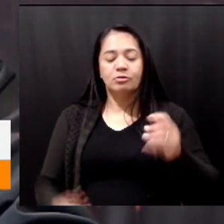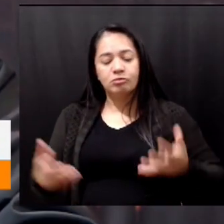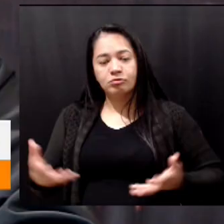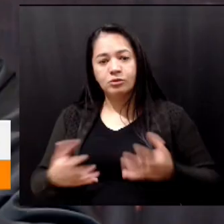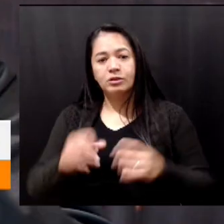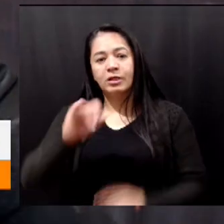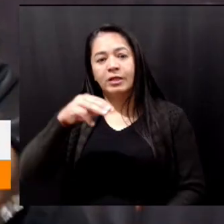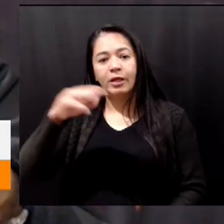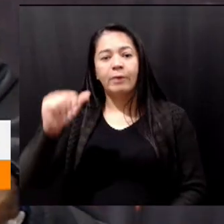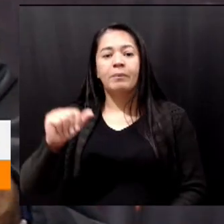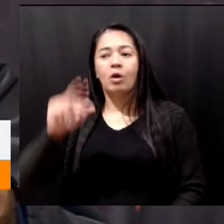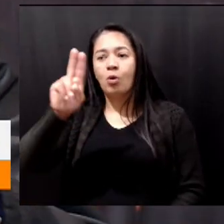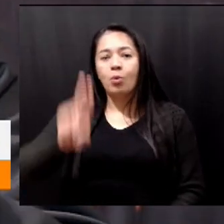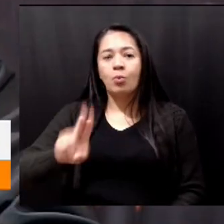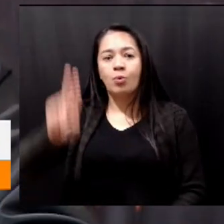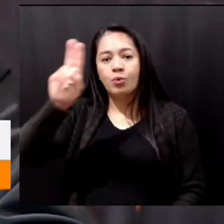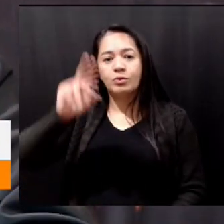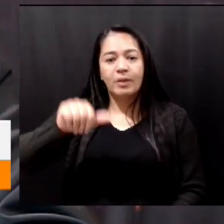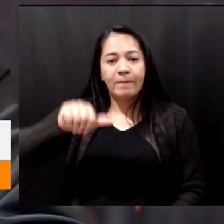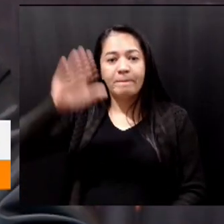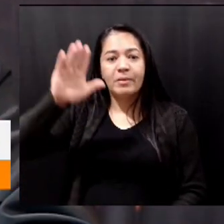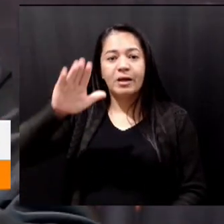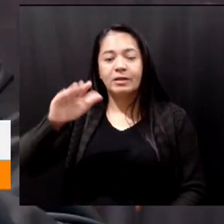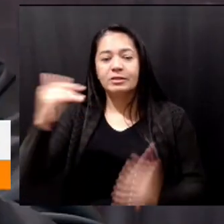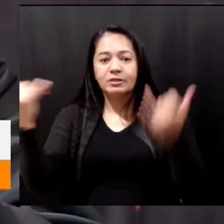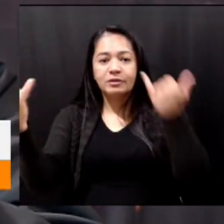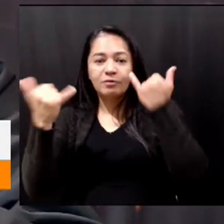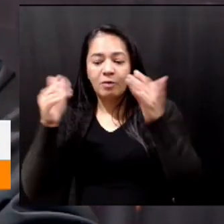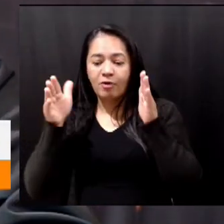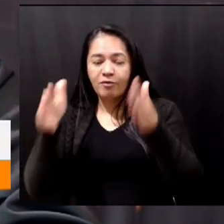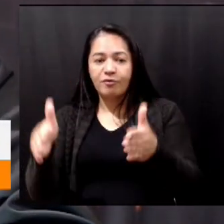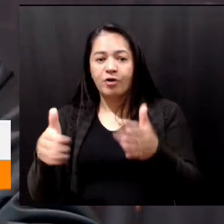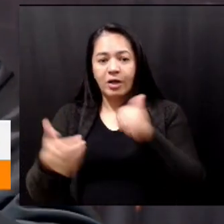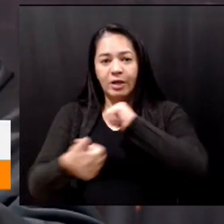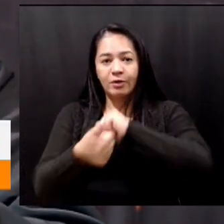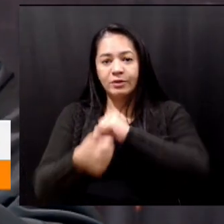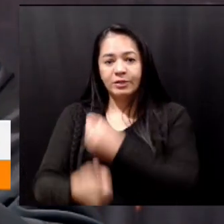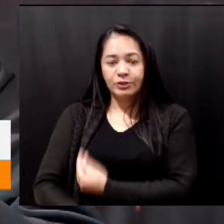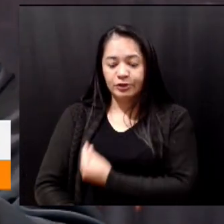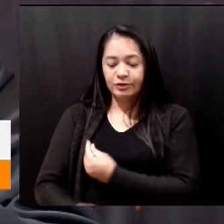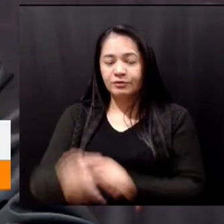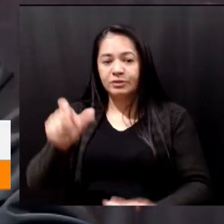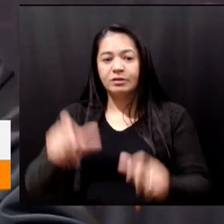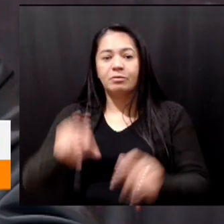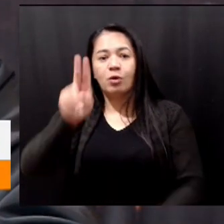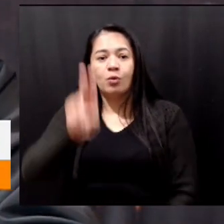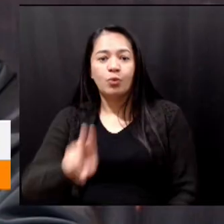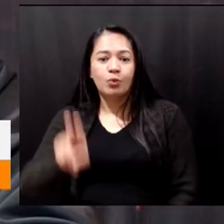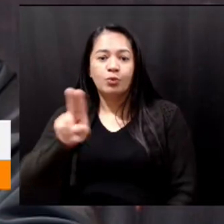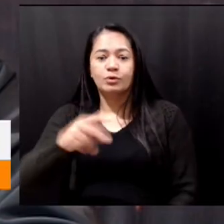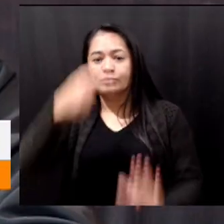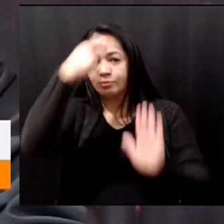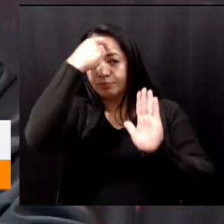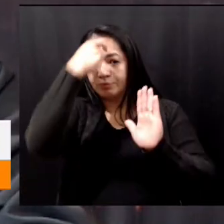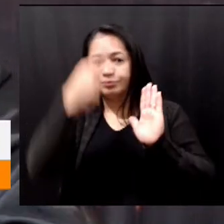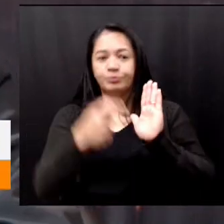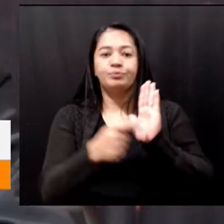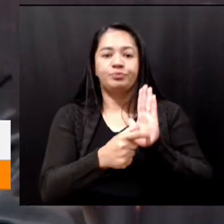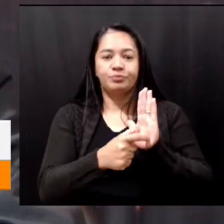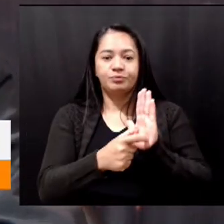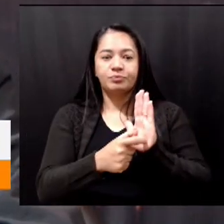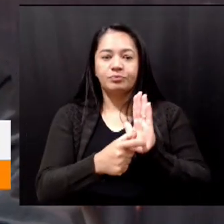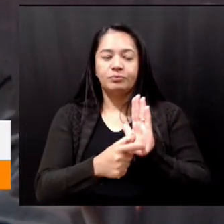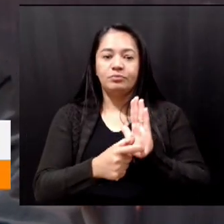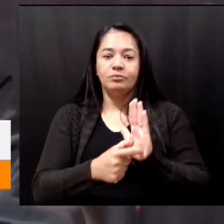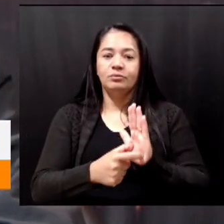usar cada vez mais dados voltados à qualidade de vida do cidadão, usando inteligência artificial. Eu não tenho a menor dúvida